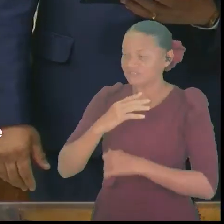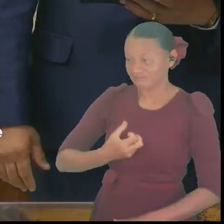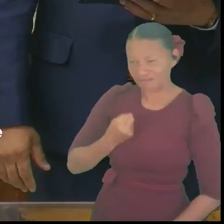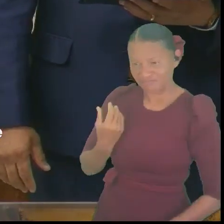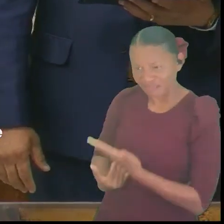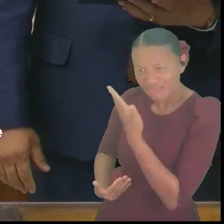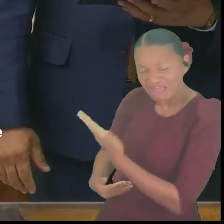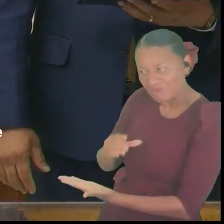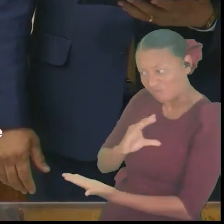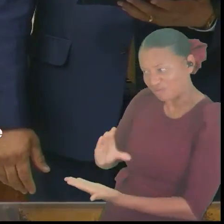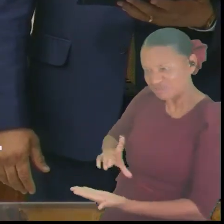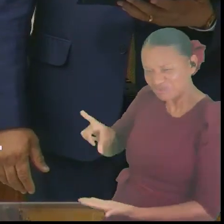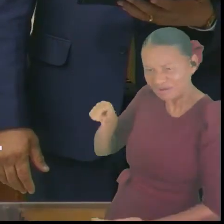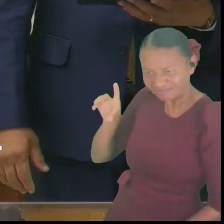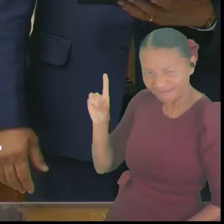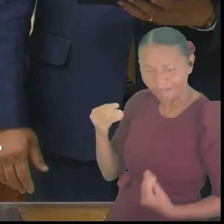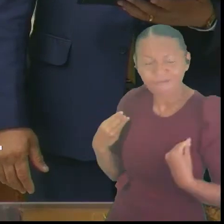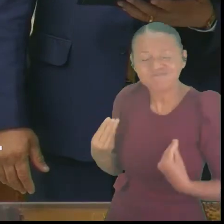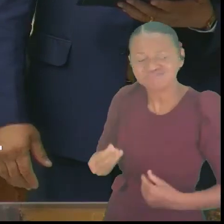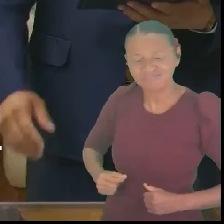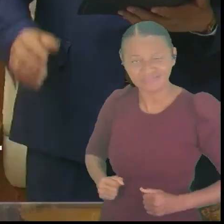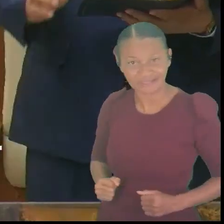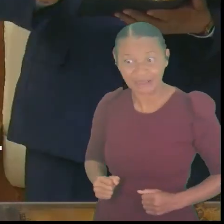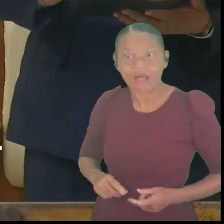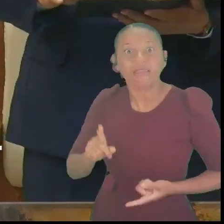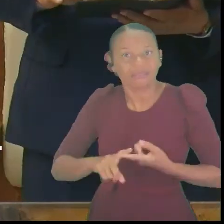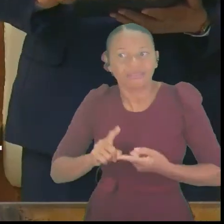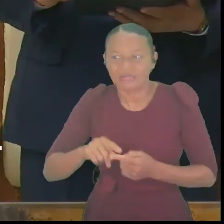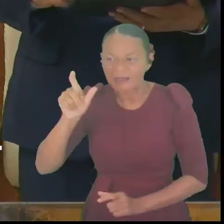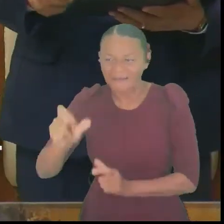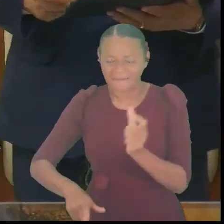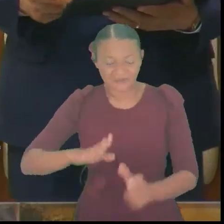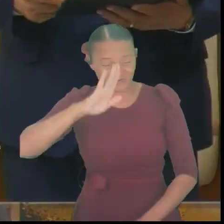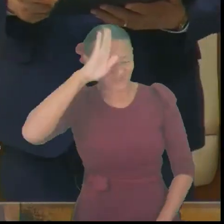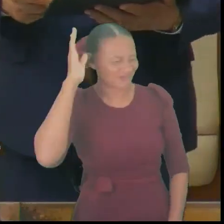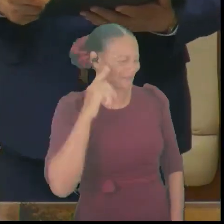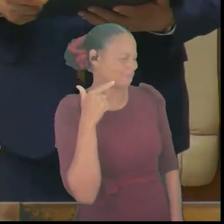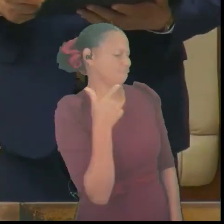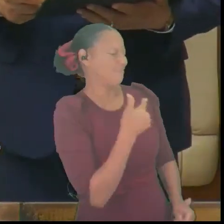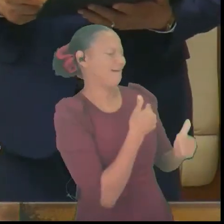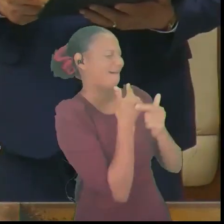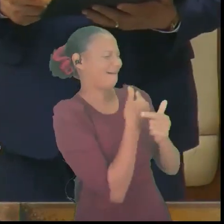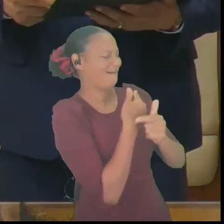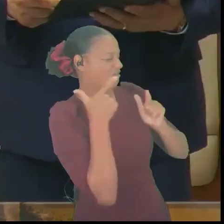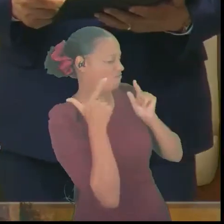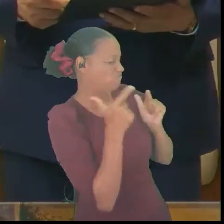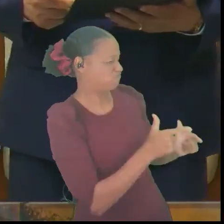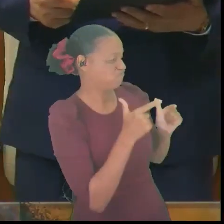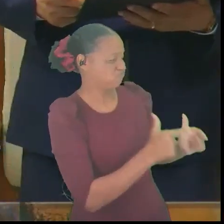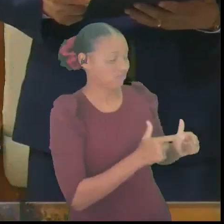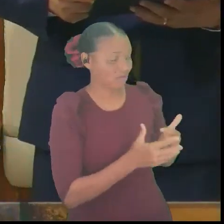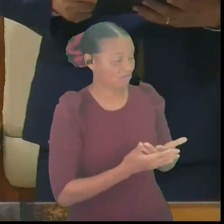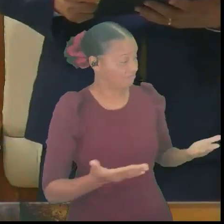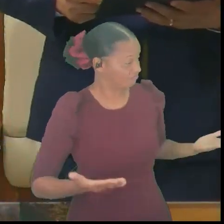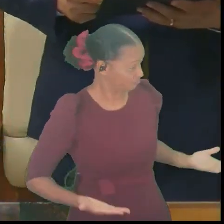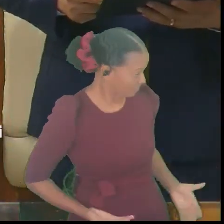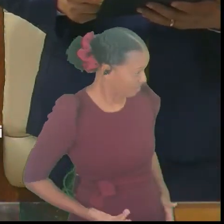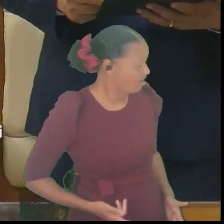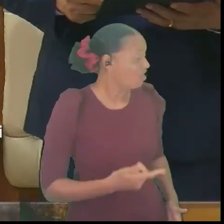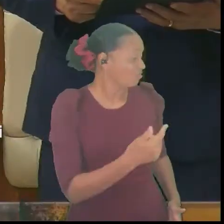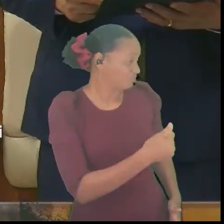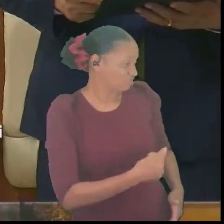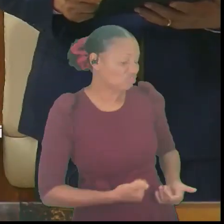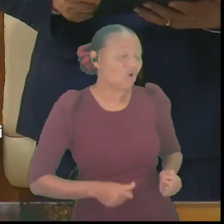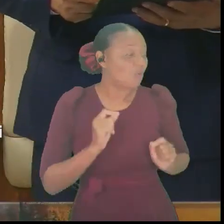Cristo, o escolhido de Deus. E também os soldados escarneciam, chegando-se a ele e apresentando-lhe vinagre,